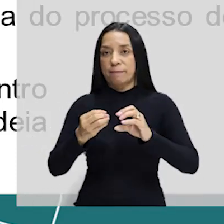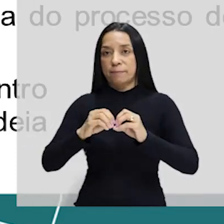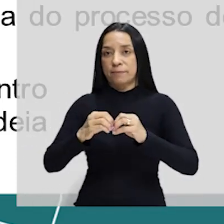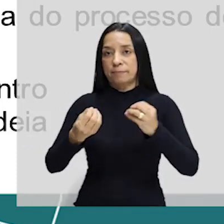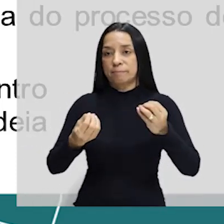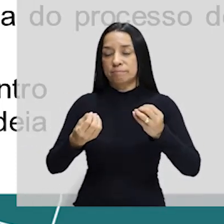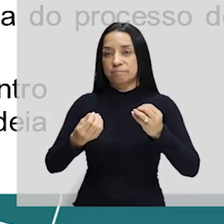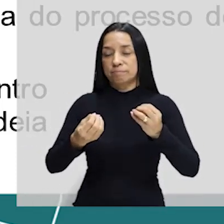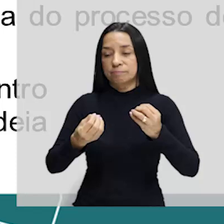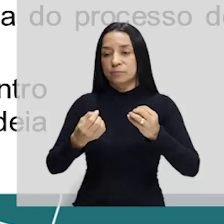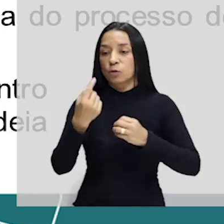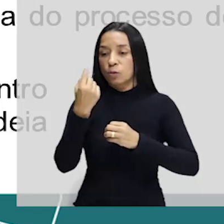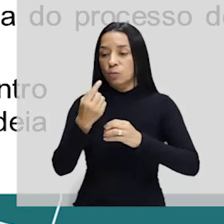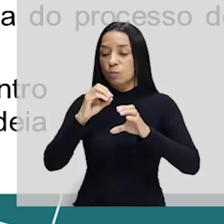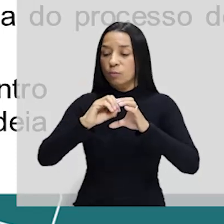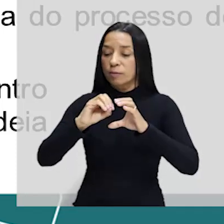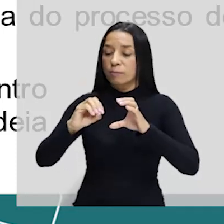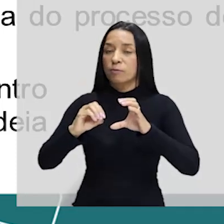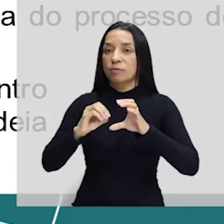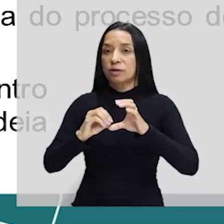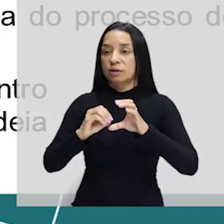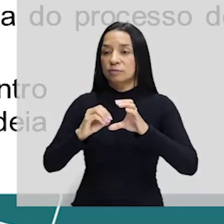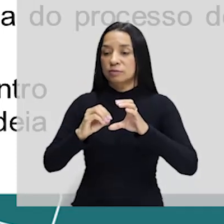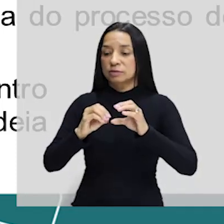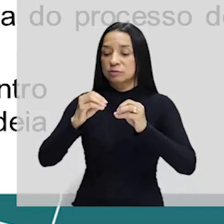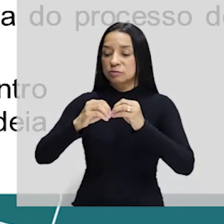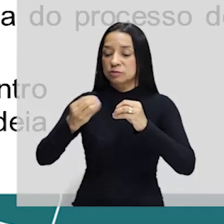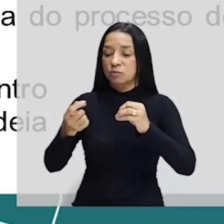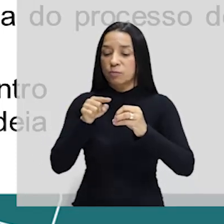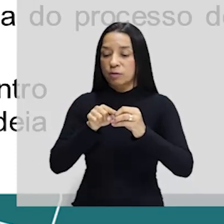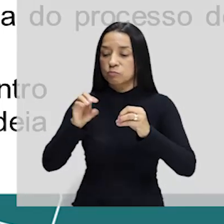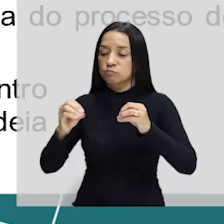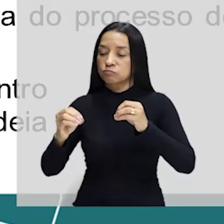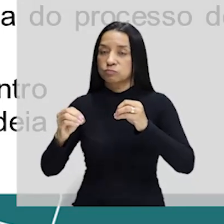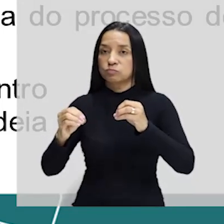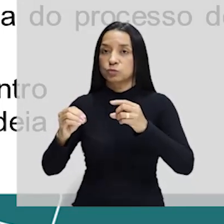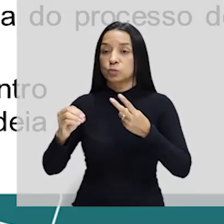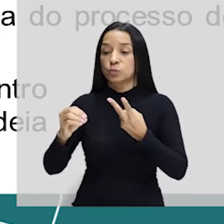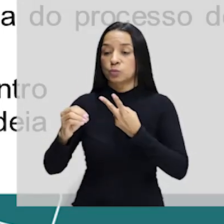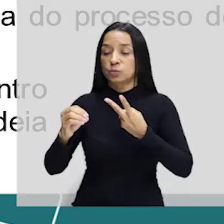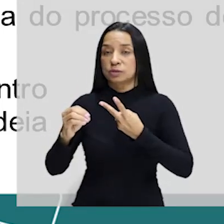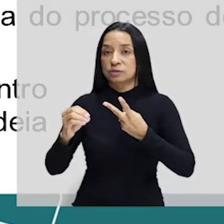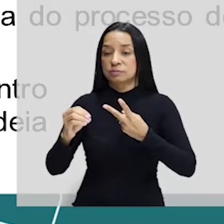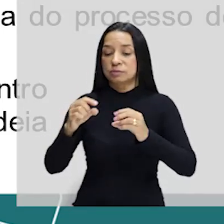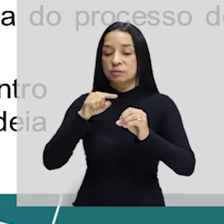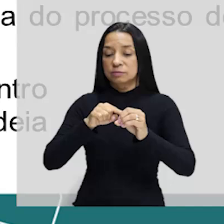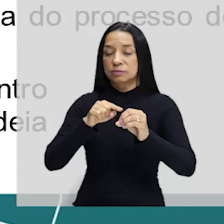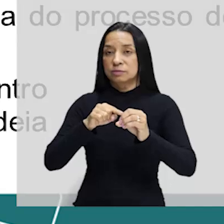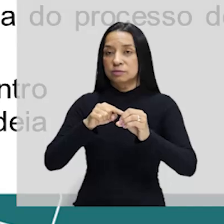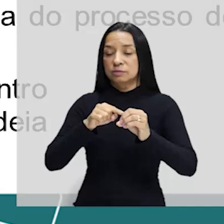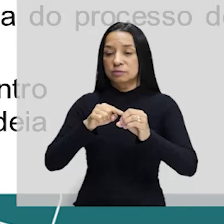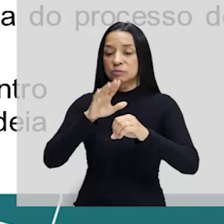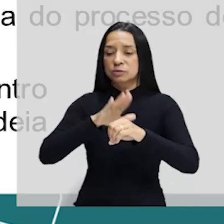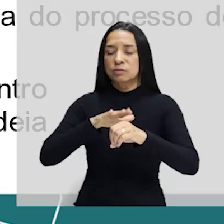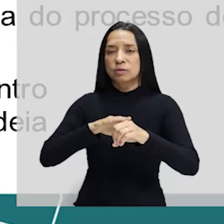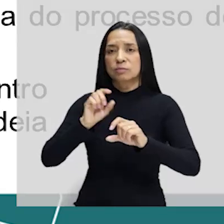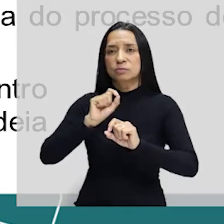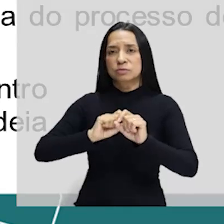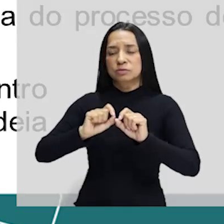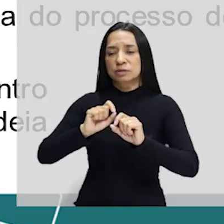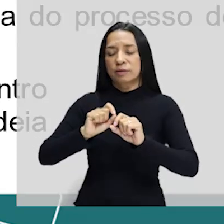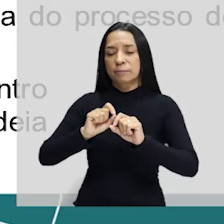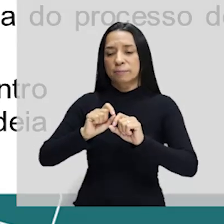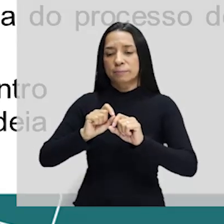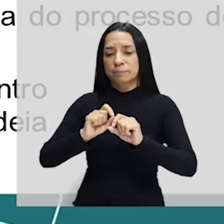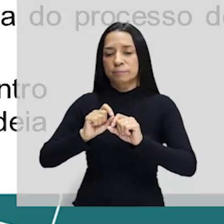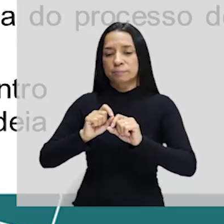glicose, uma molécula de glicose ela gera duas moléculas. Cada molécula dessa, nós chamamos elas, anota aí, pessoal, nós chamamos